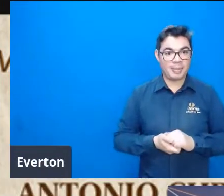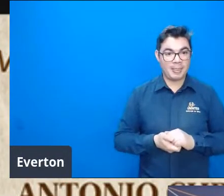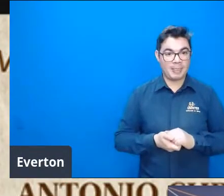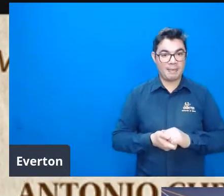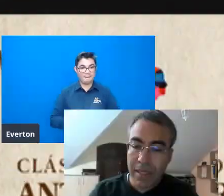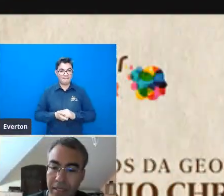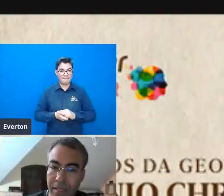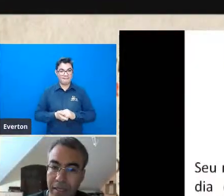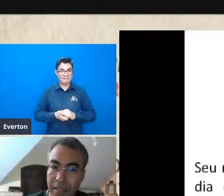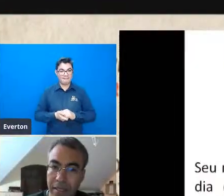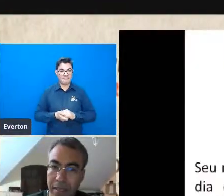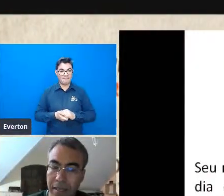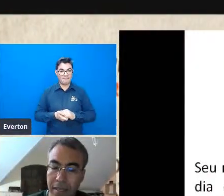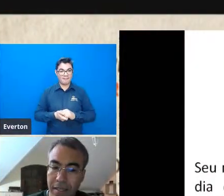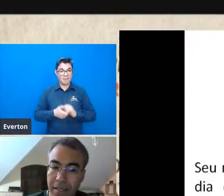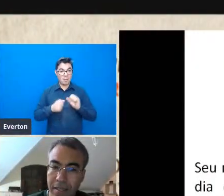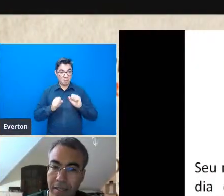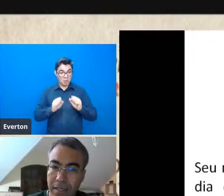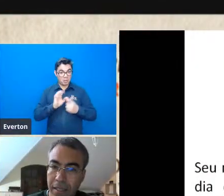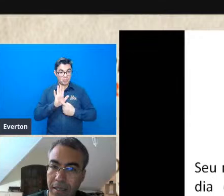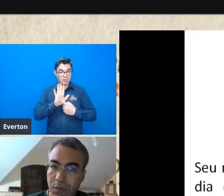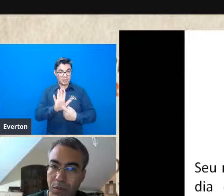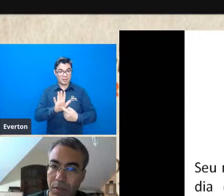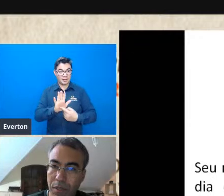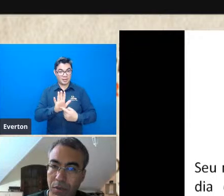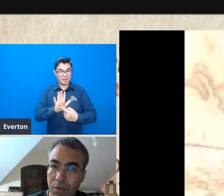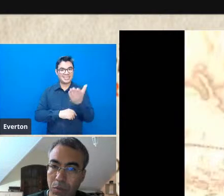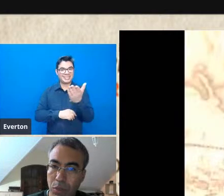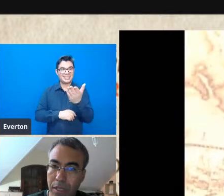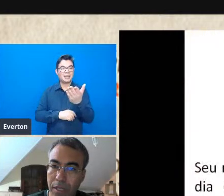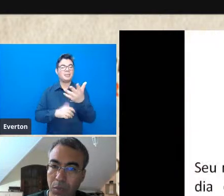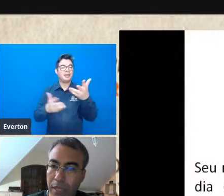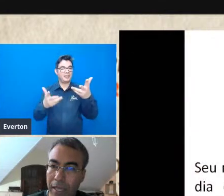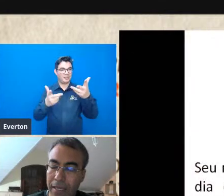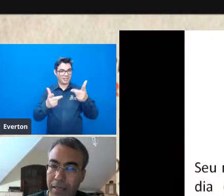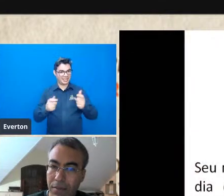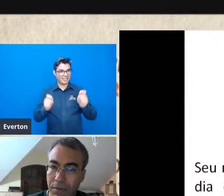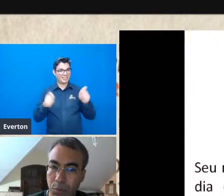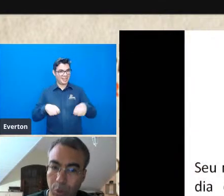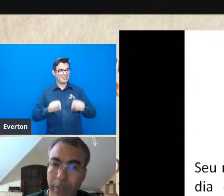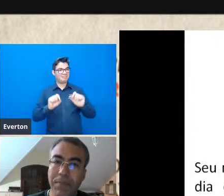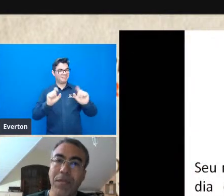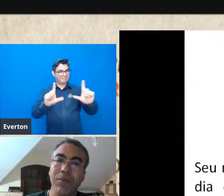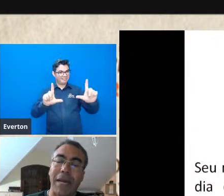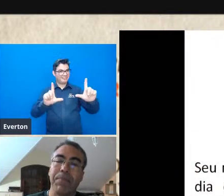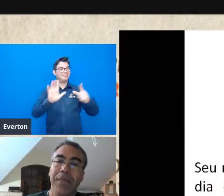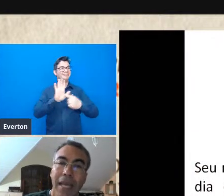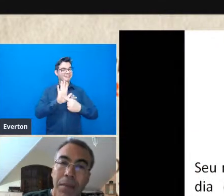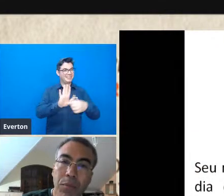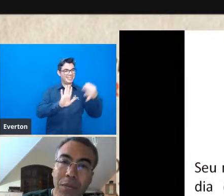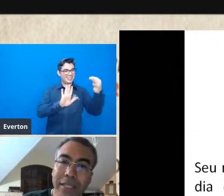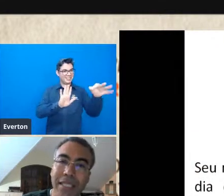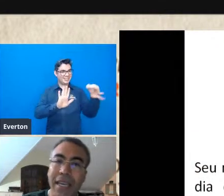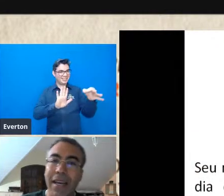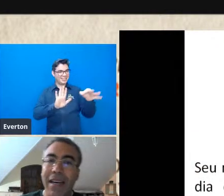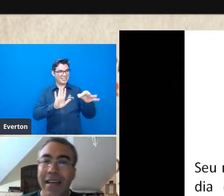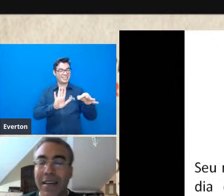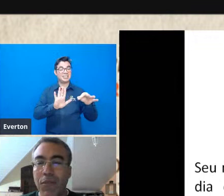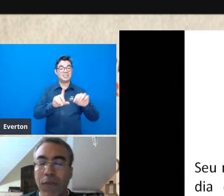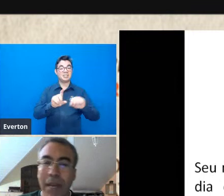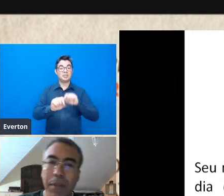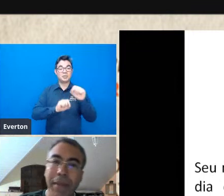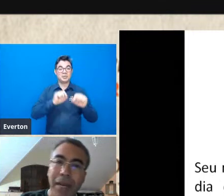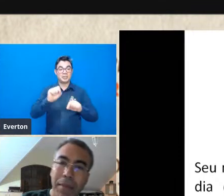não vamos lá pode a gente já vê aqui maravilha já tá mudou né então tá então assim